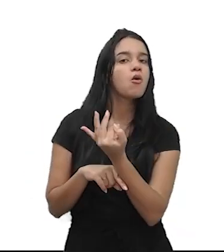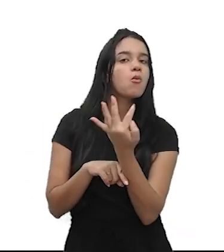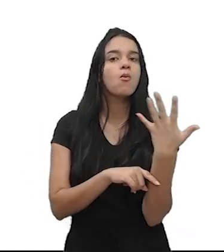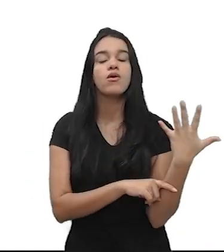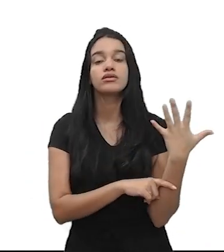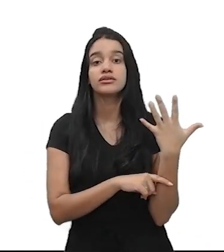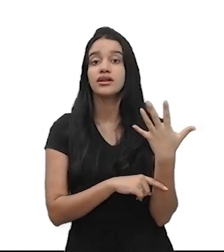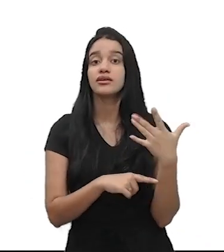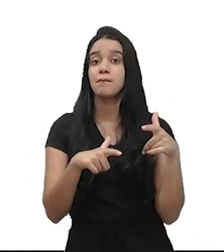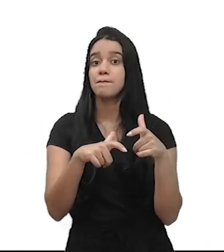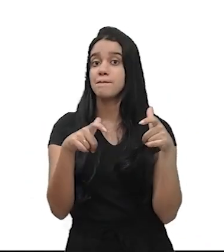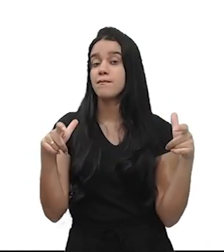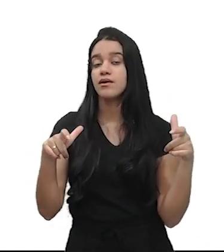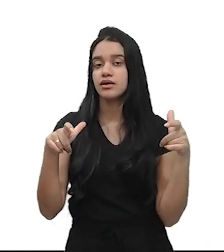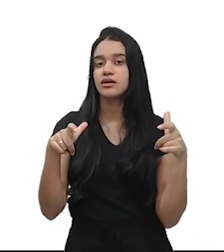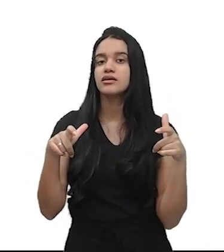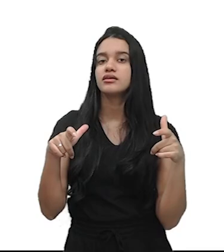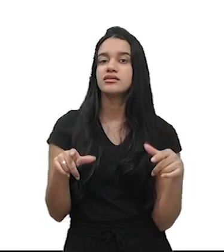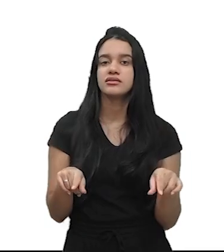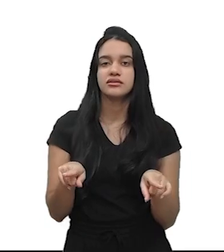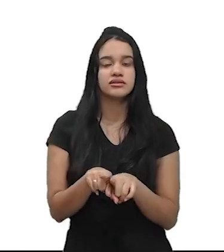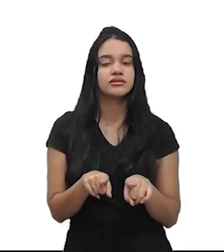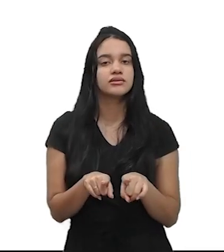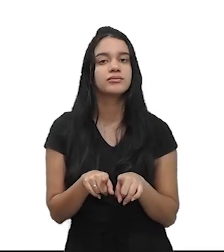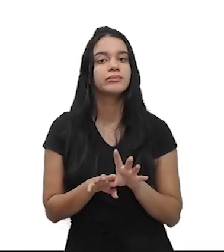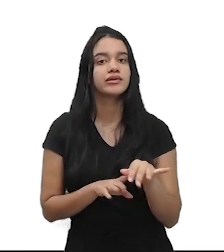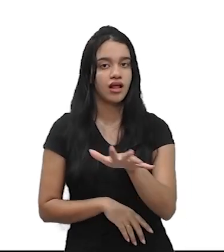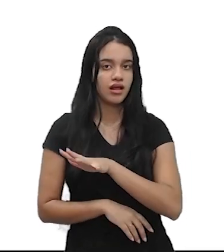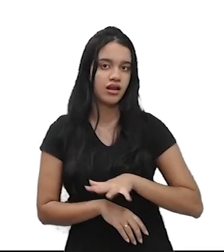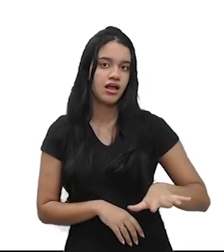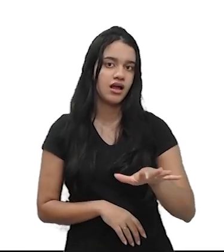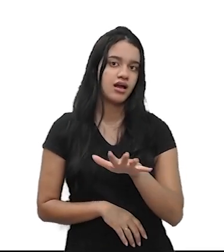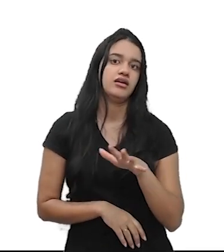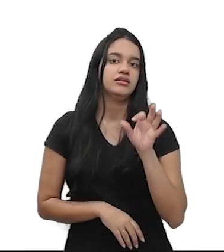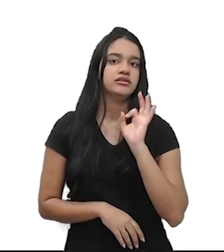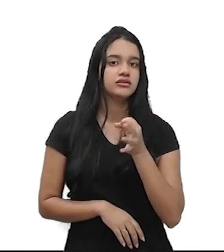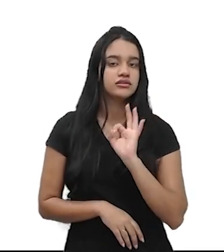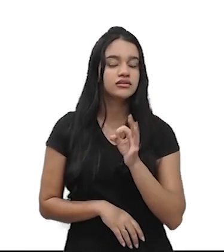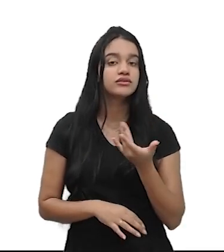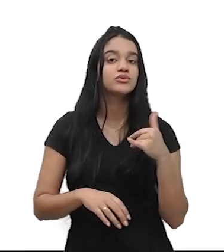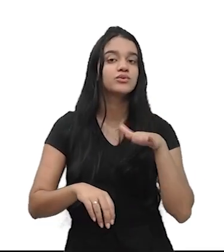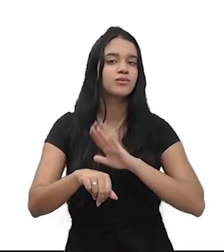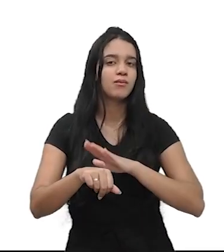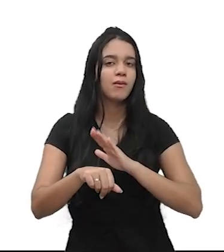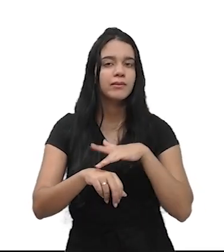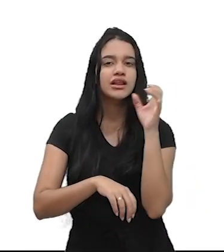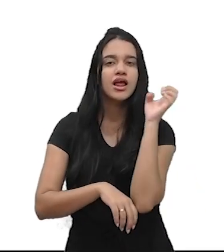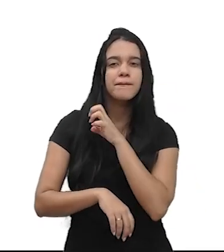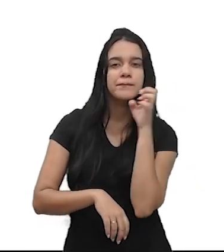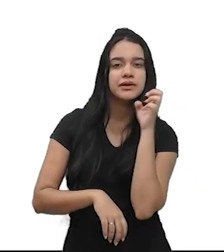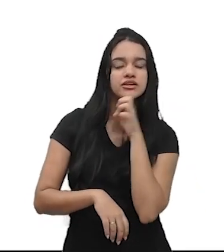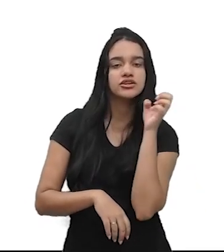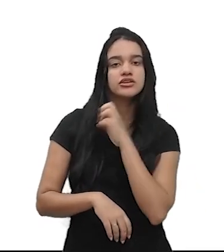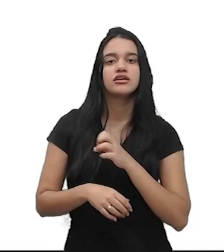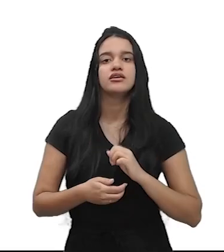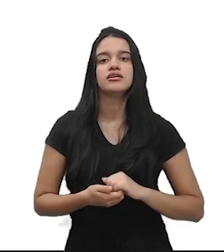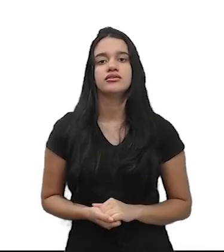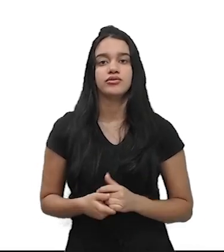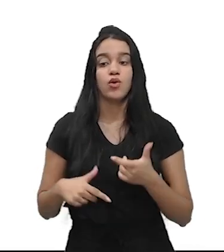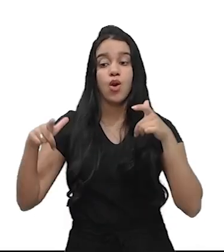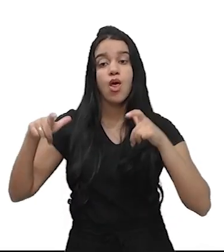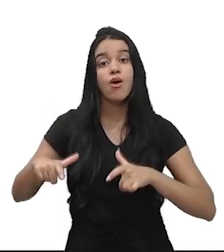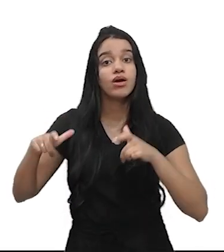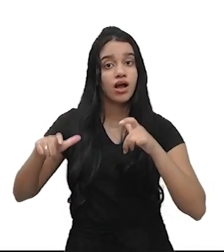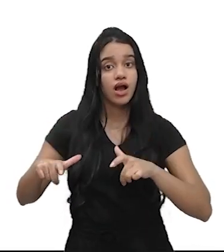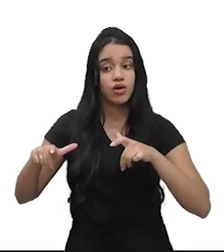de brigadista para atender, né, para atender a cobertura daquela área, tá? Porque no momento de emergência, o deslocamento importa,